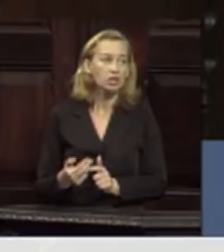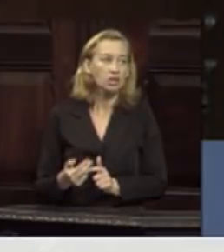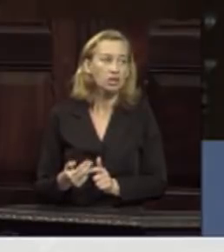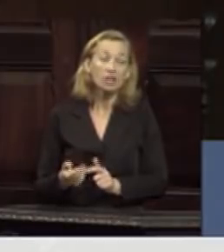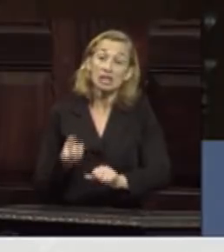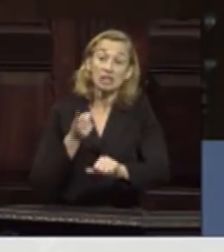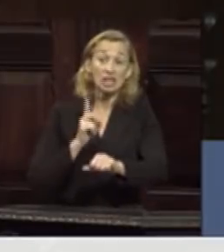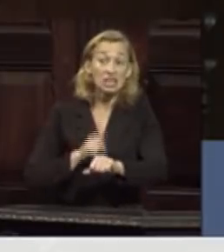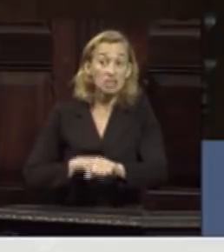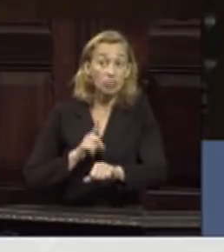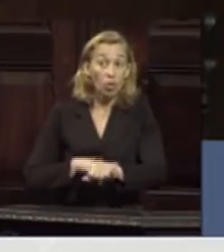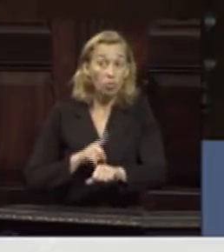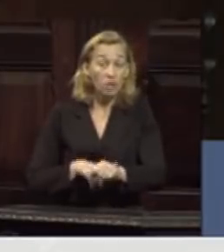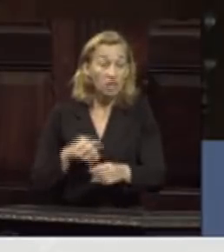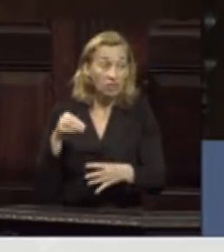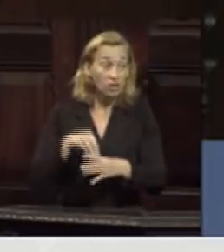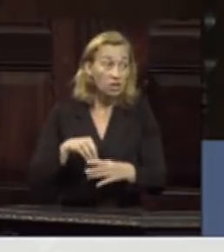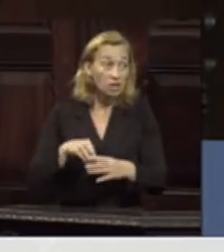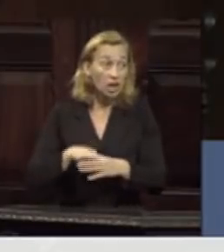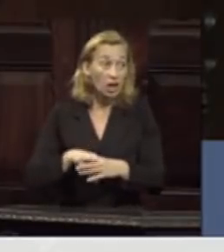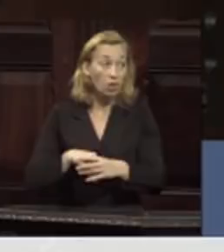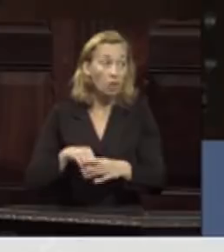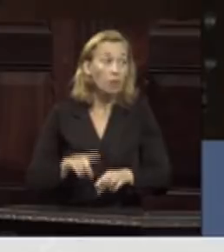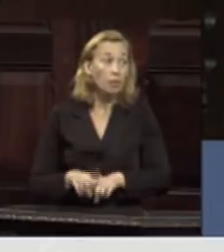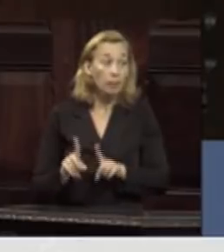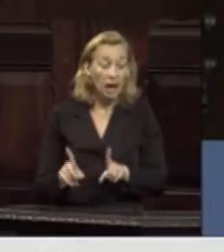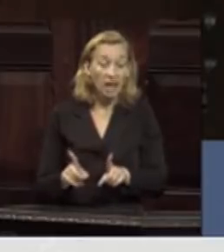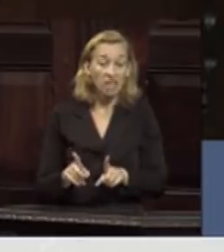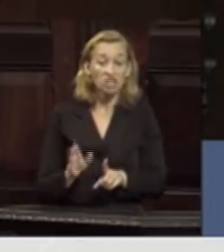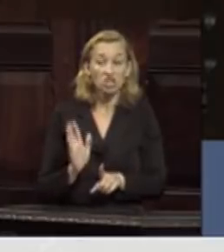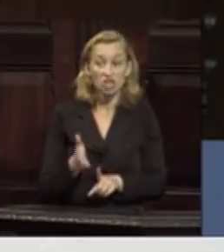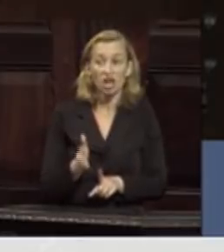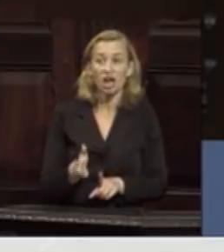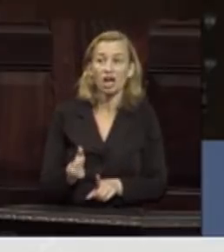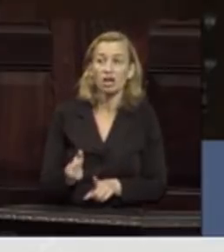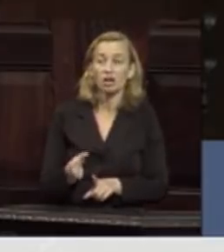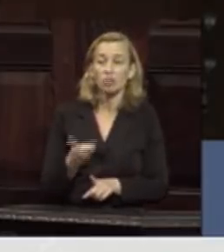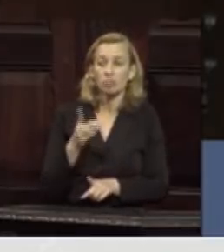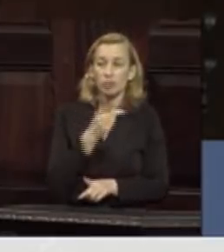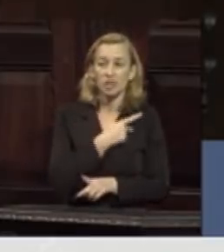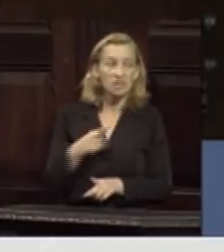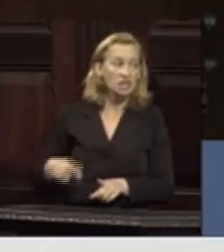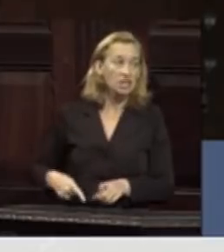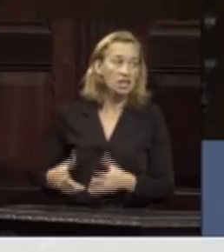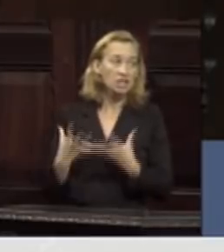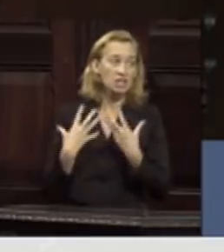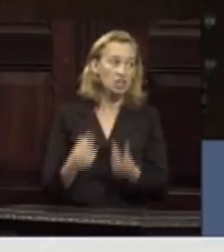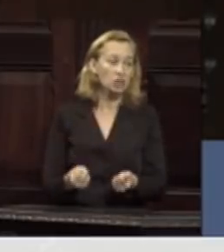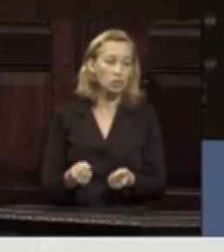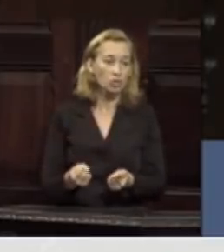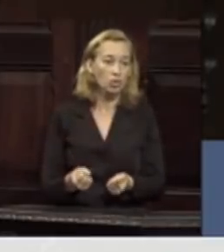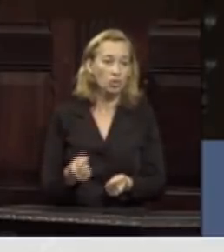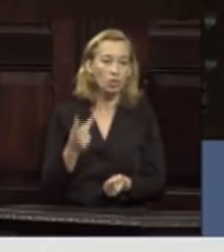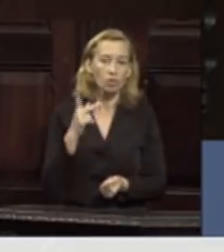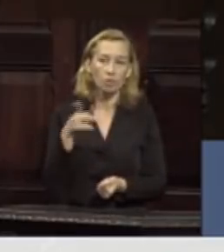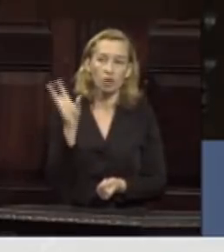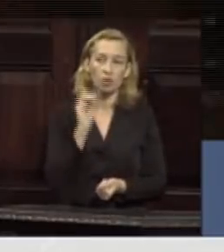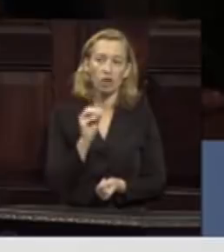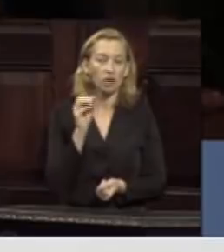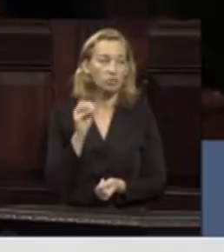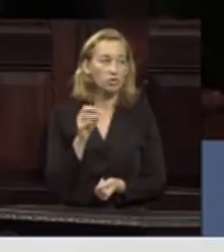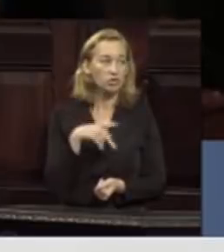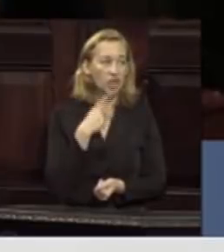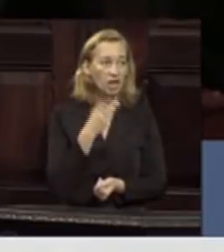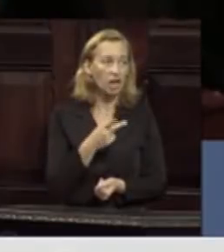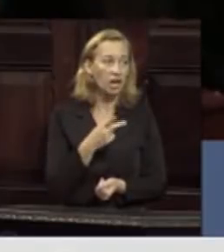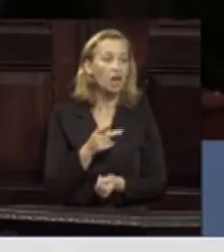nesse momento da votação. Mas já que o presidente aceitou a parte ao deputado Luiz Paulo, vou conceder a parte ao deputado Paulo Ramos. Só para dizer a Vossa